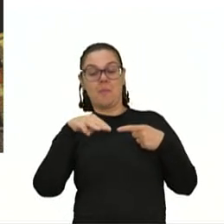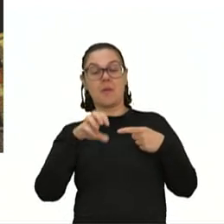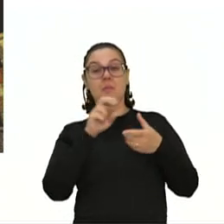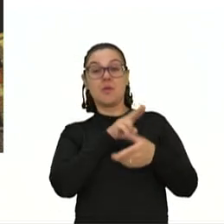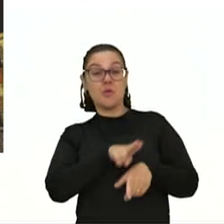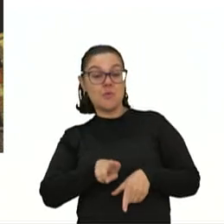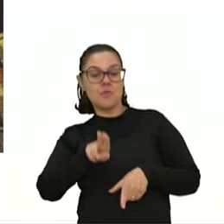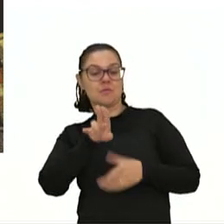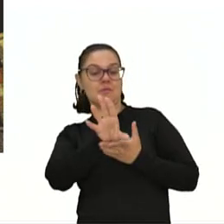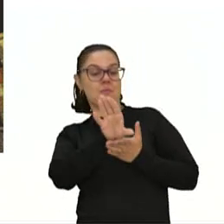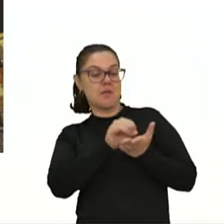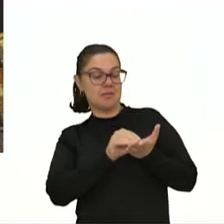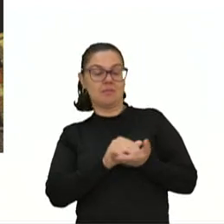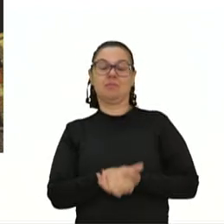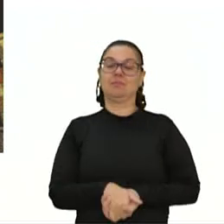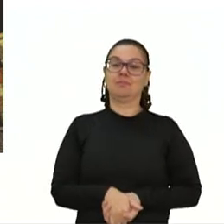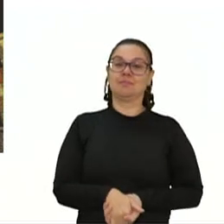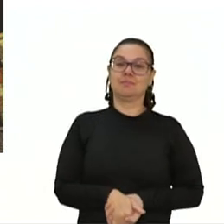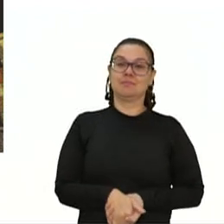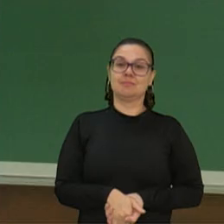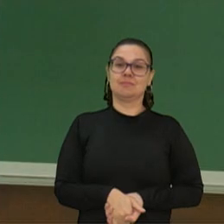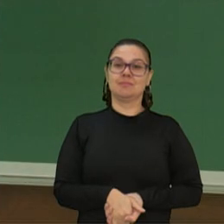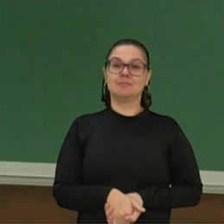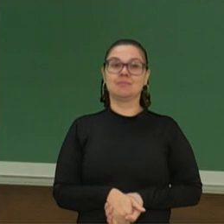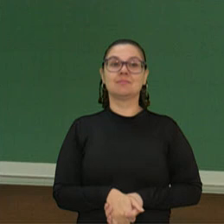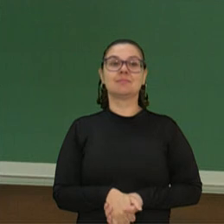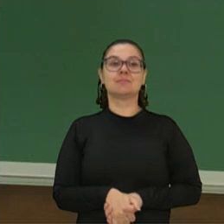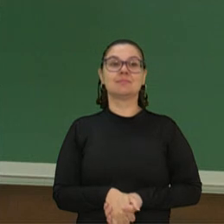para dizer o imitar.